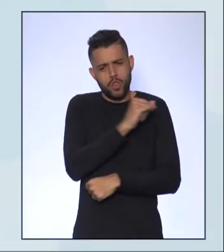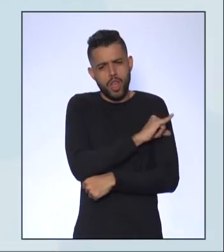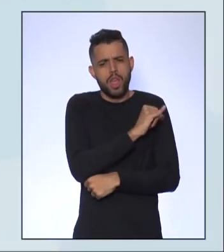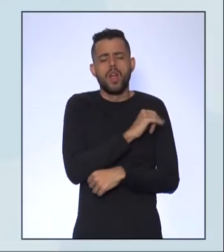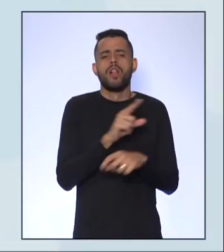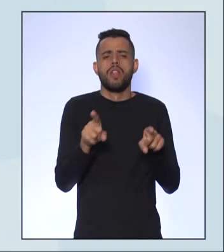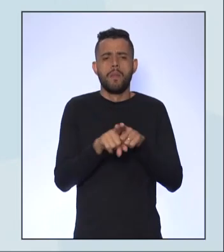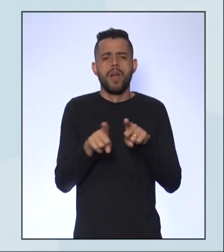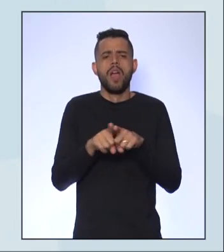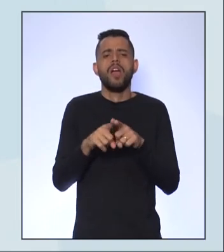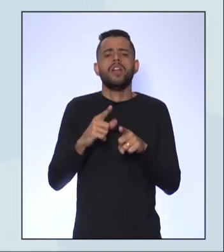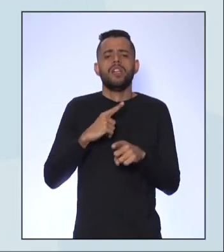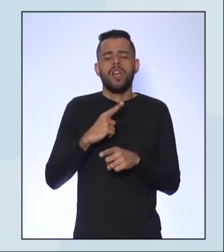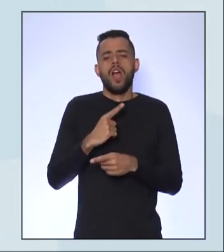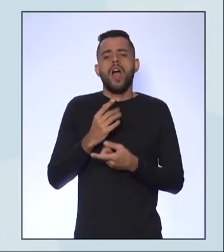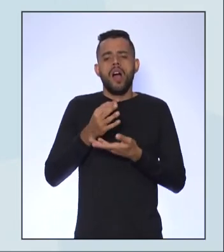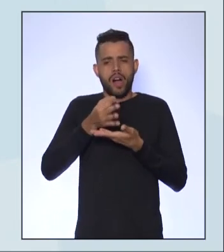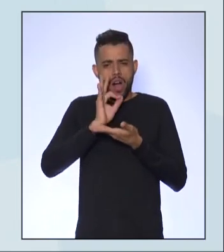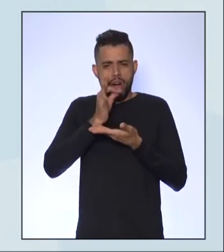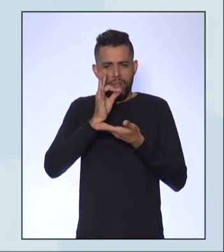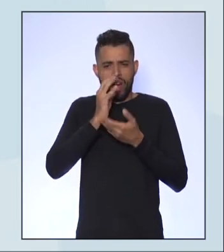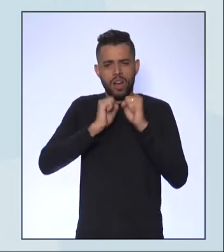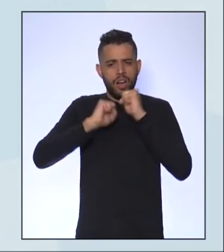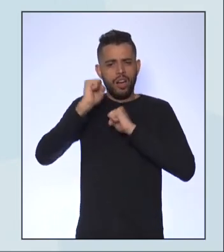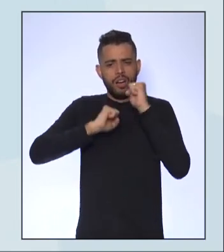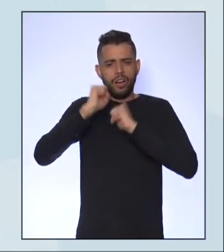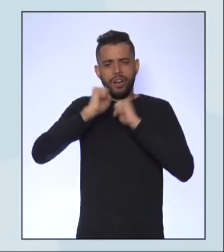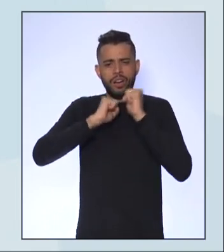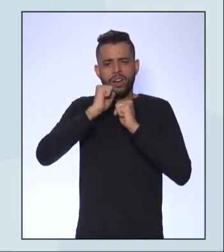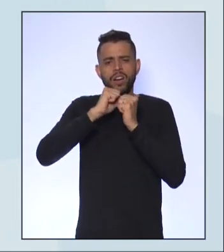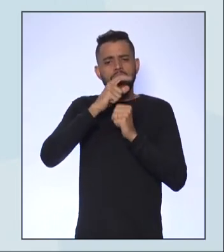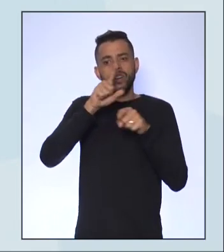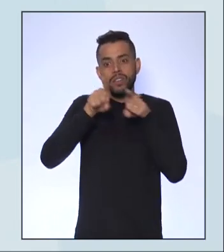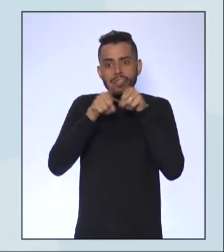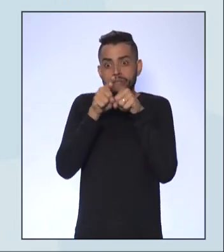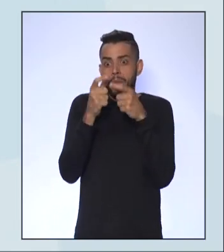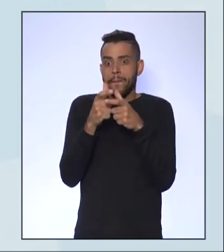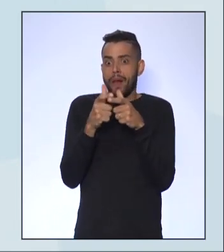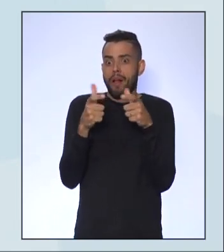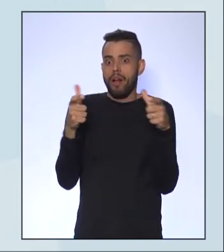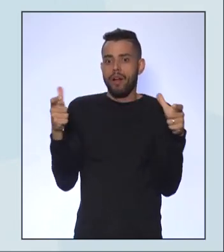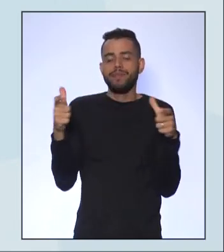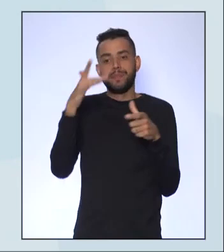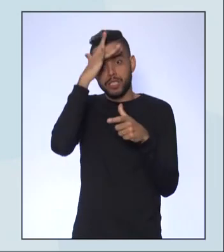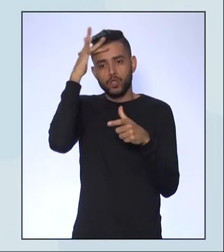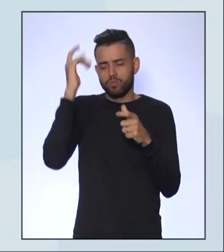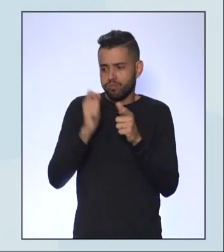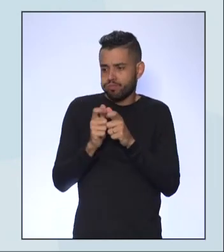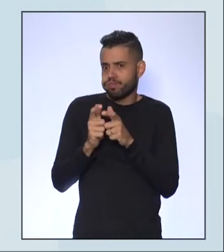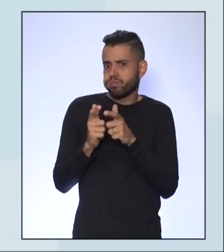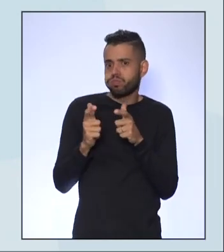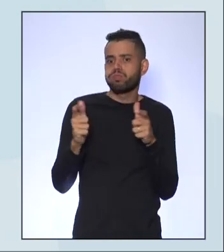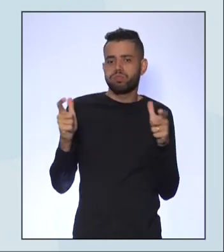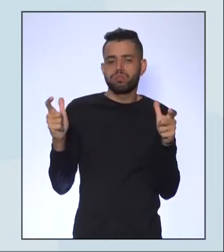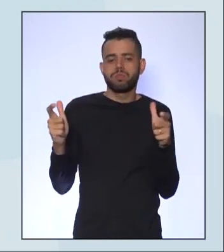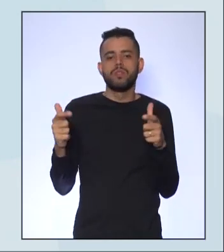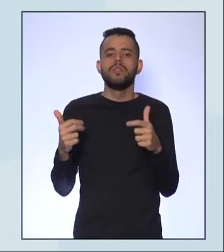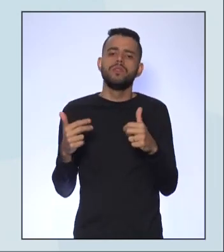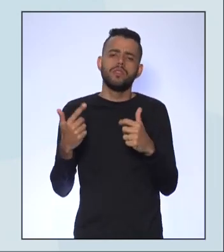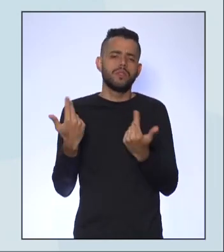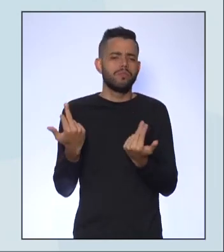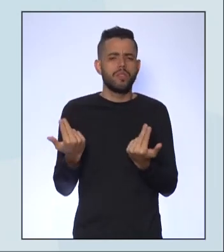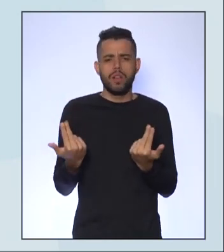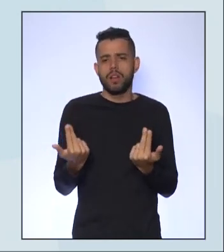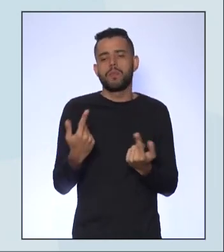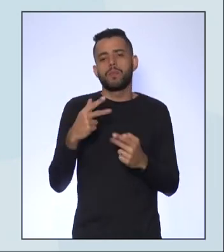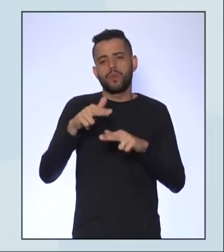trabalhava muito com a riqueza do café, também teve um grande crescimento urbano em pouco tempo, pelos mesmos motivos,